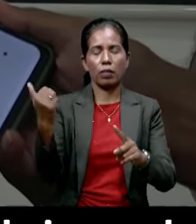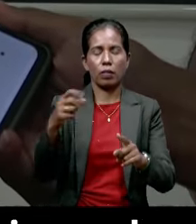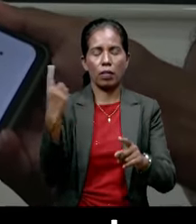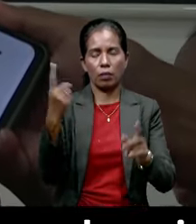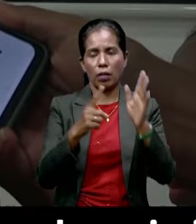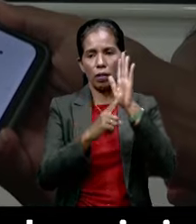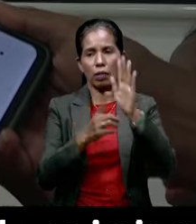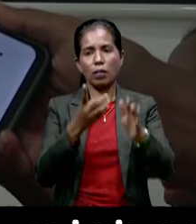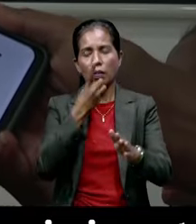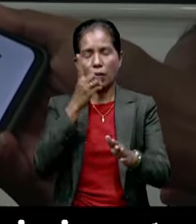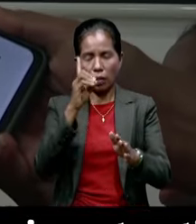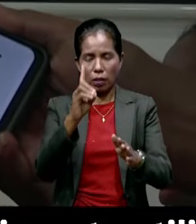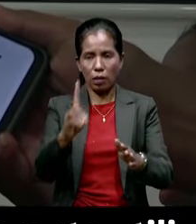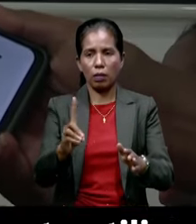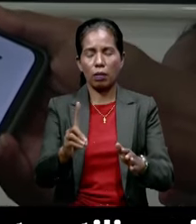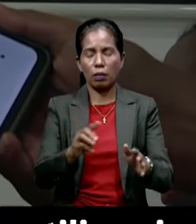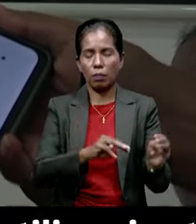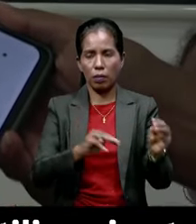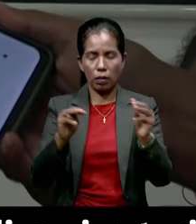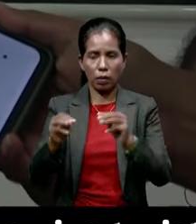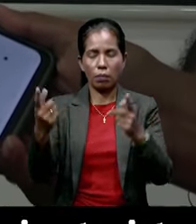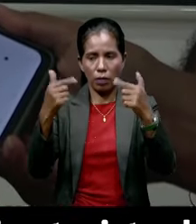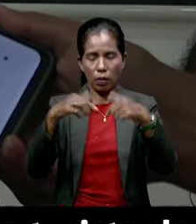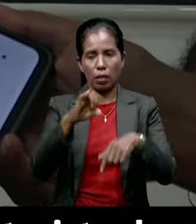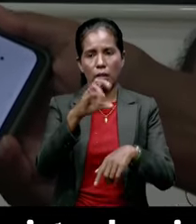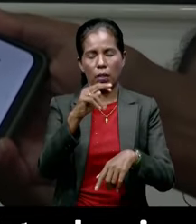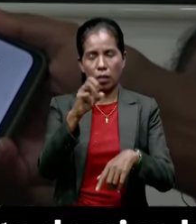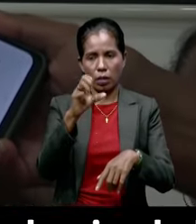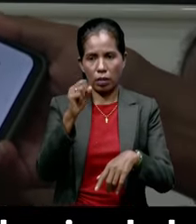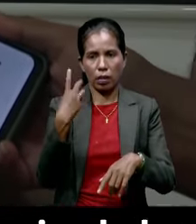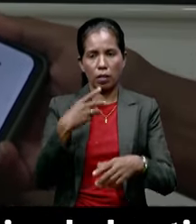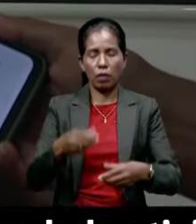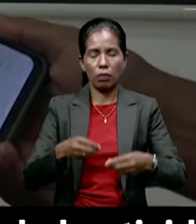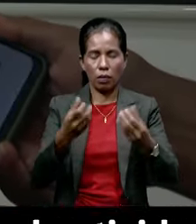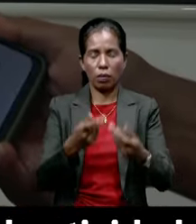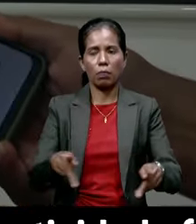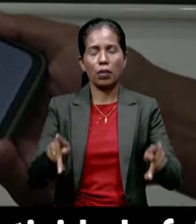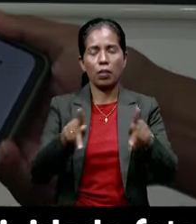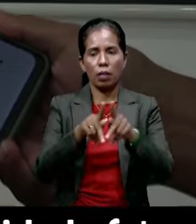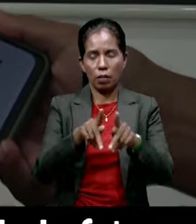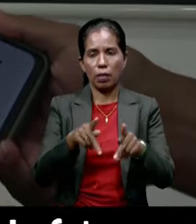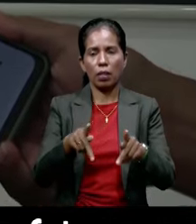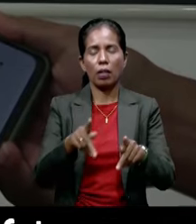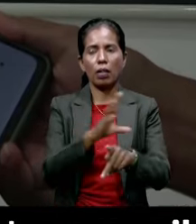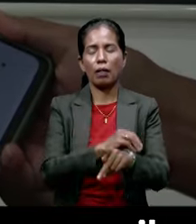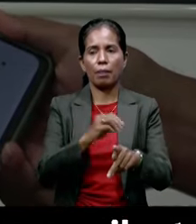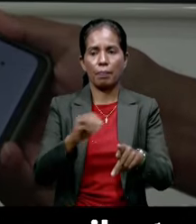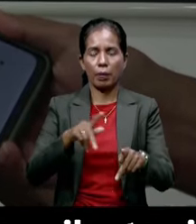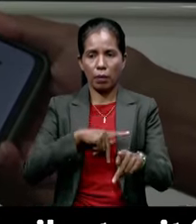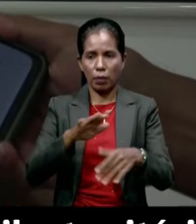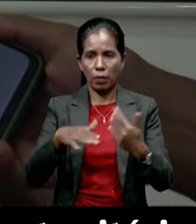hato deklarasi remunerasi mai iha INSS. Tamane maka kita fokus pribadi uluk pada sektor pribadi sira, ne be mak durante